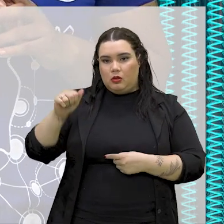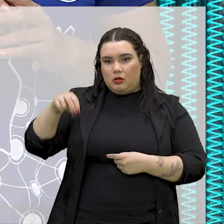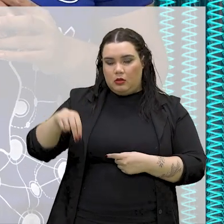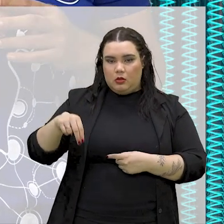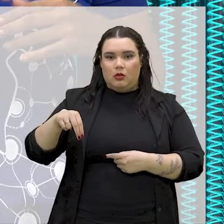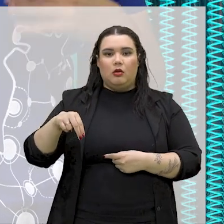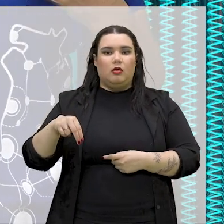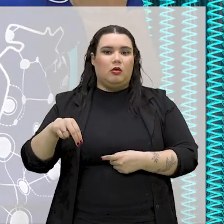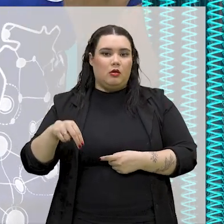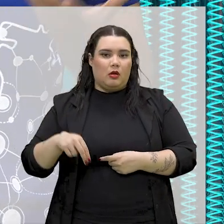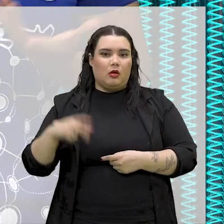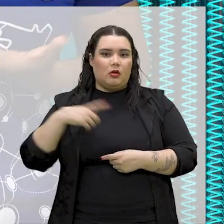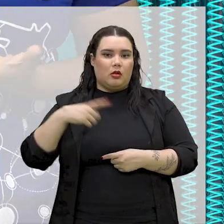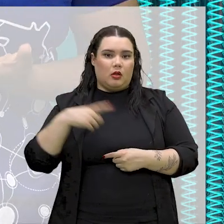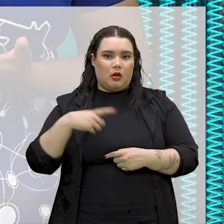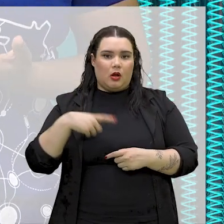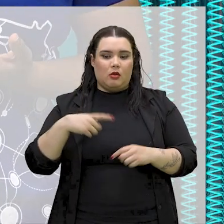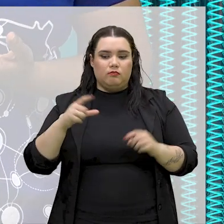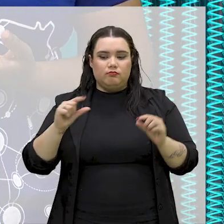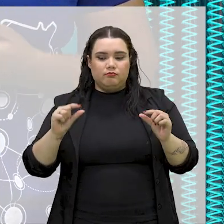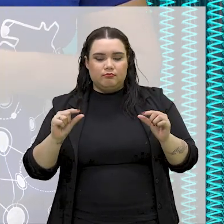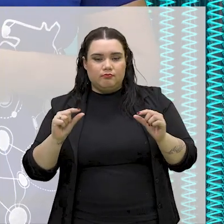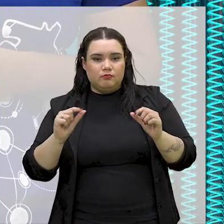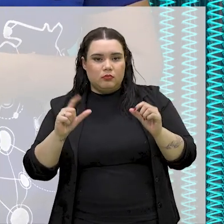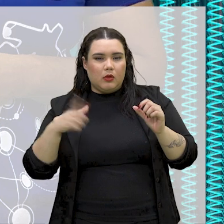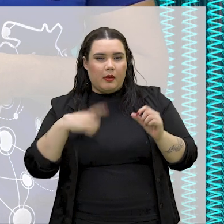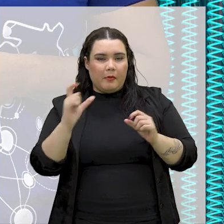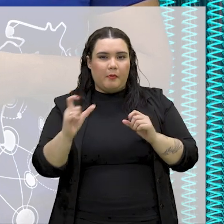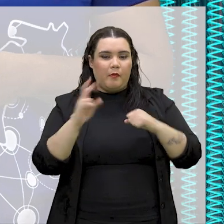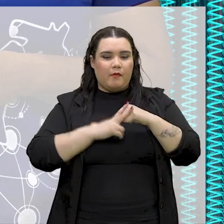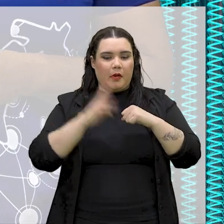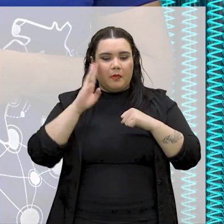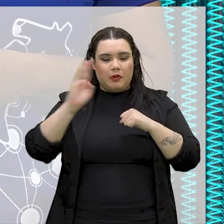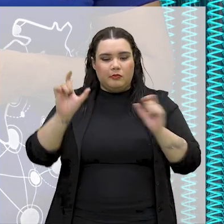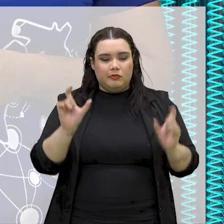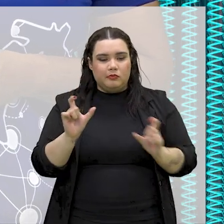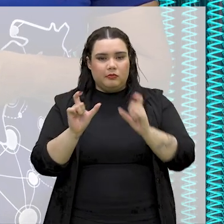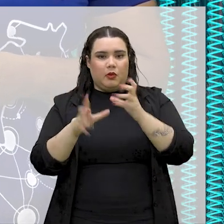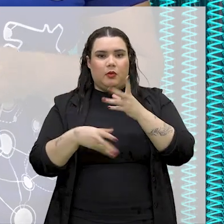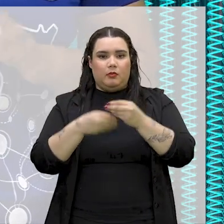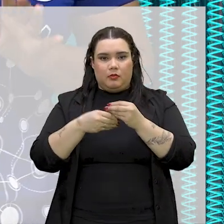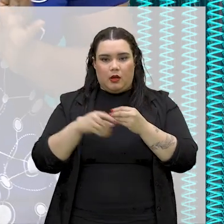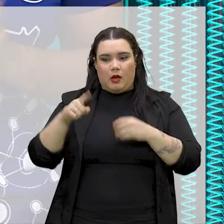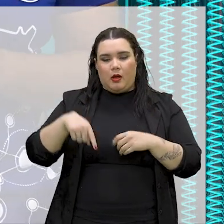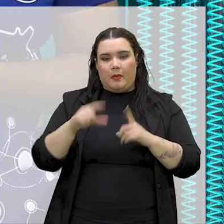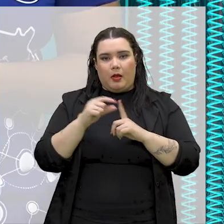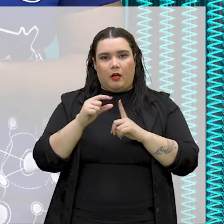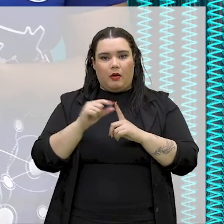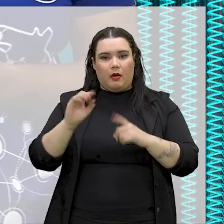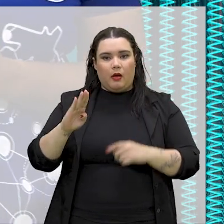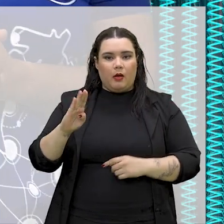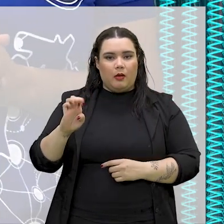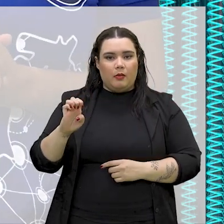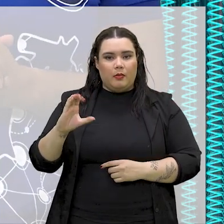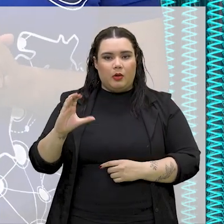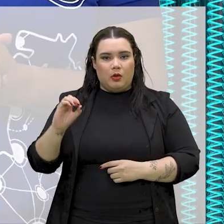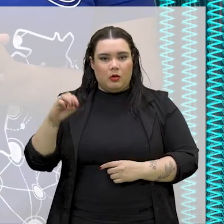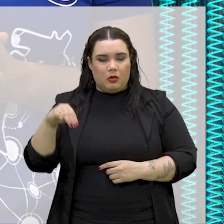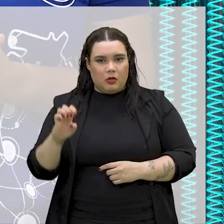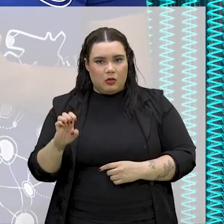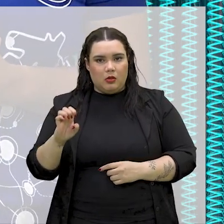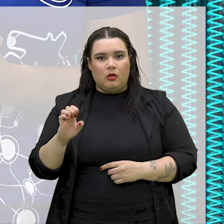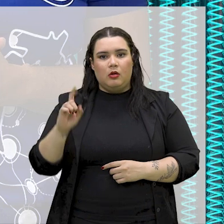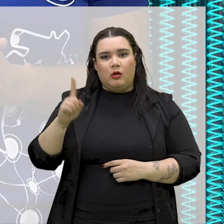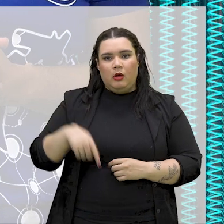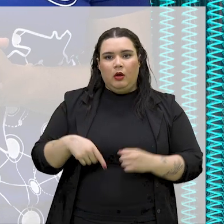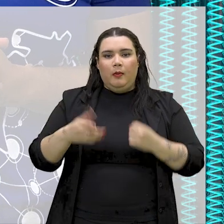ele vai acompanhar um verbo principal. Esse verbo principal aqui no caso é become, ele vem na sua forma